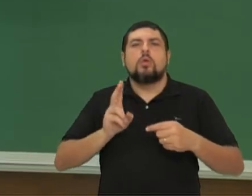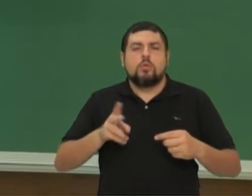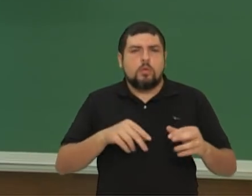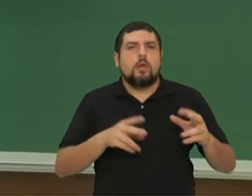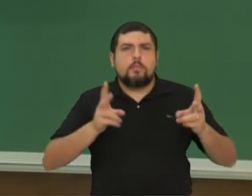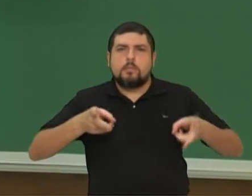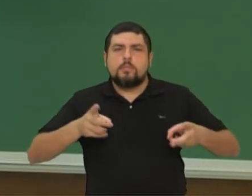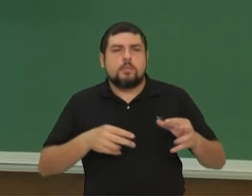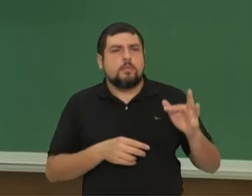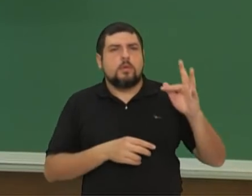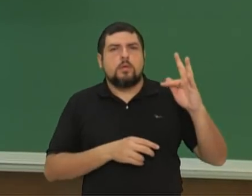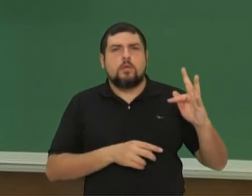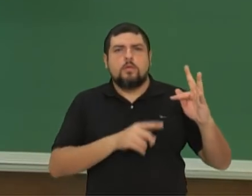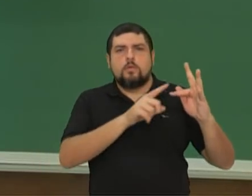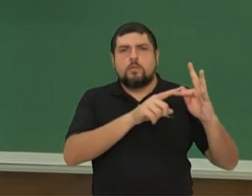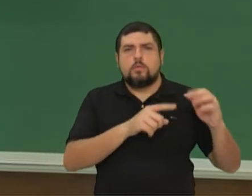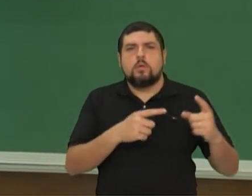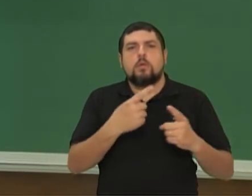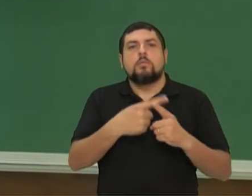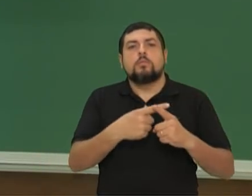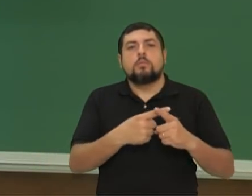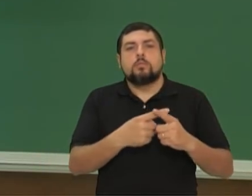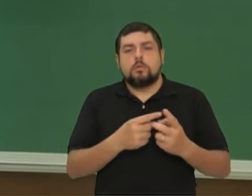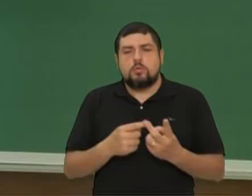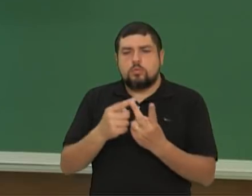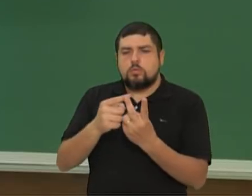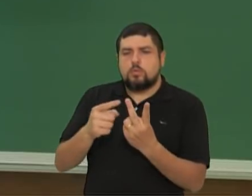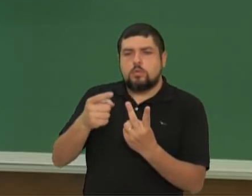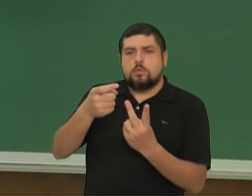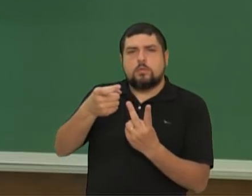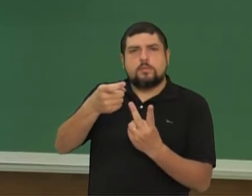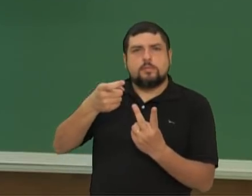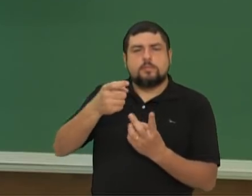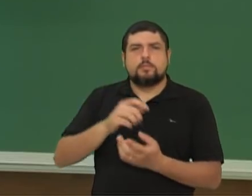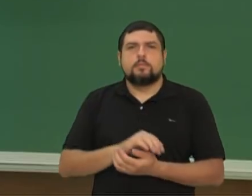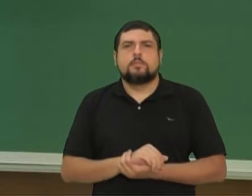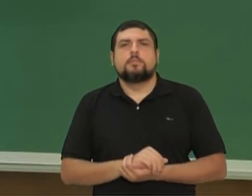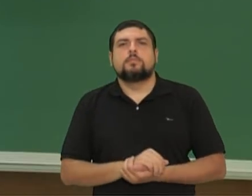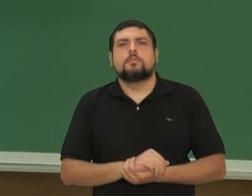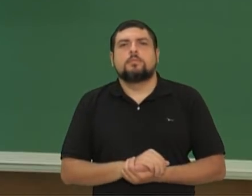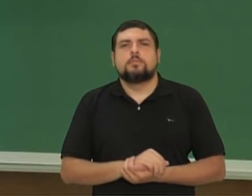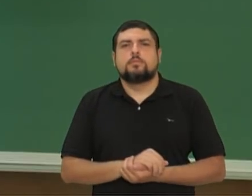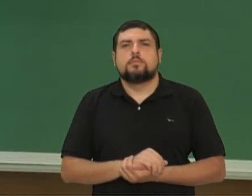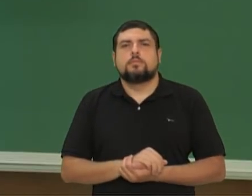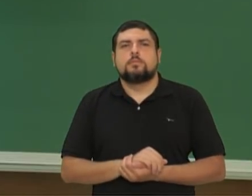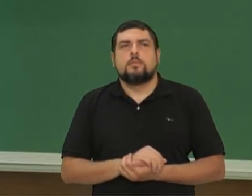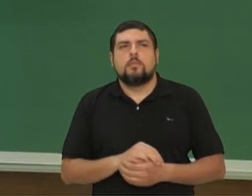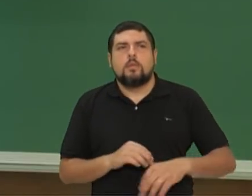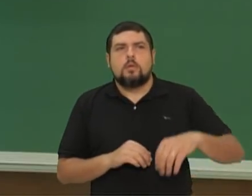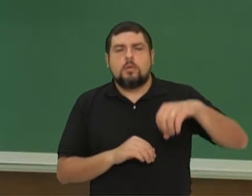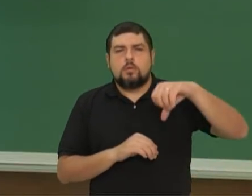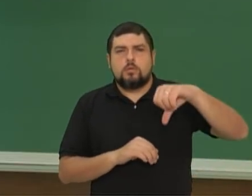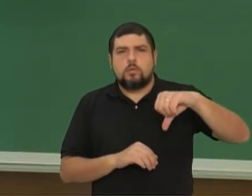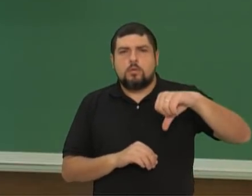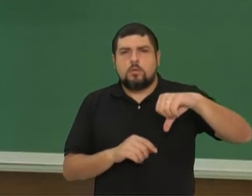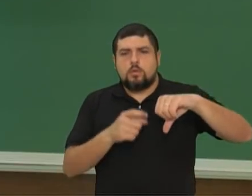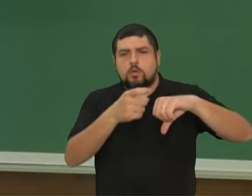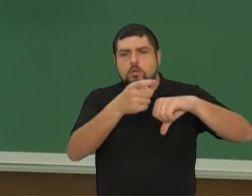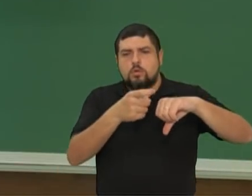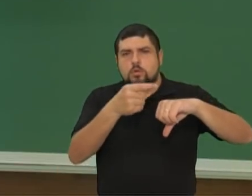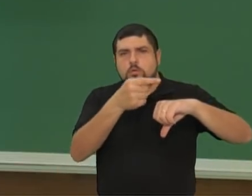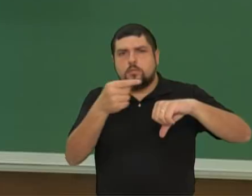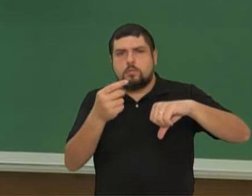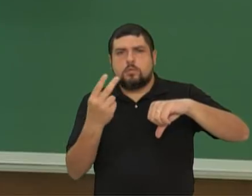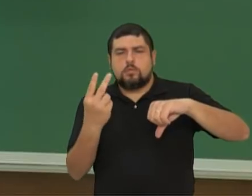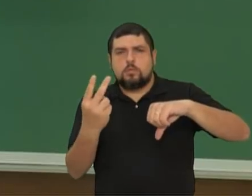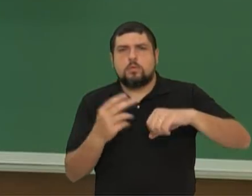o 2 está elevado a x. Aqui, 9 elevado a x menos 2. Função